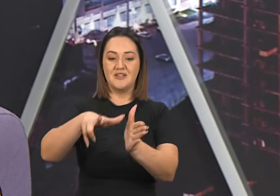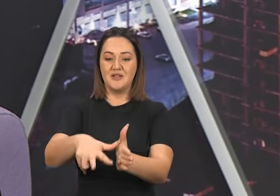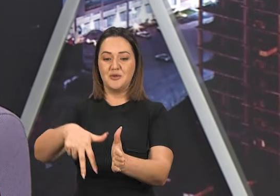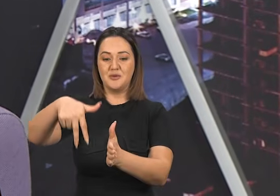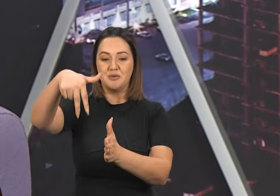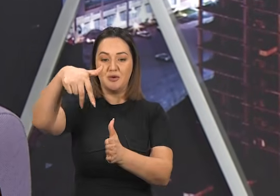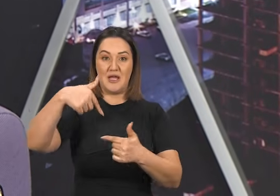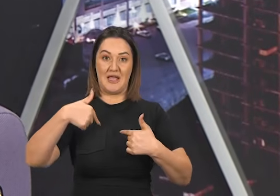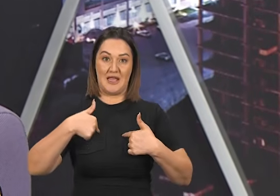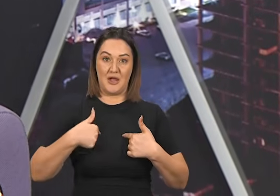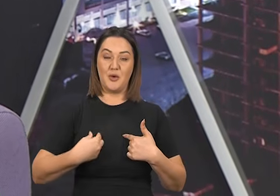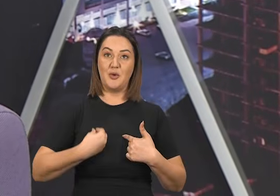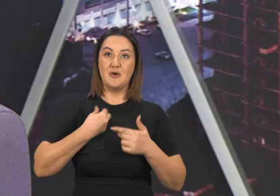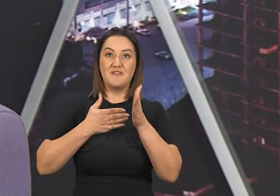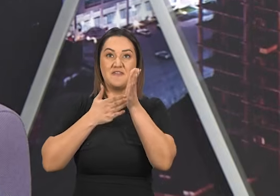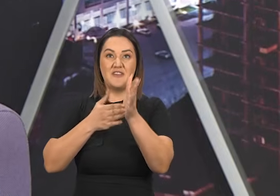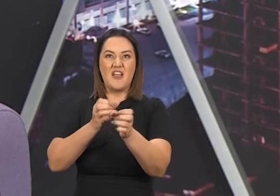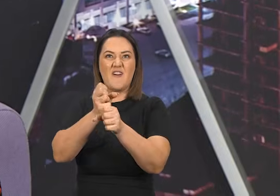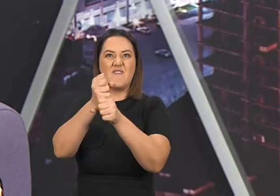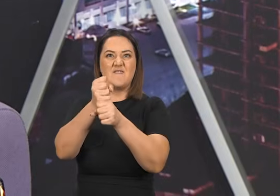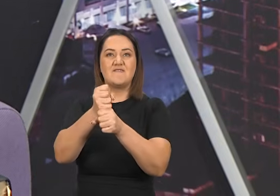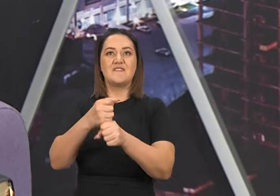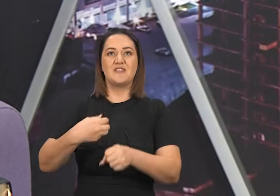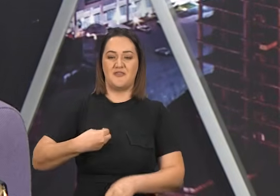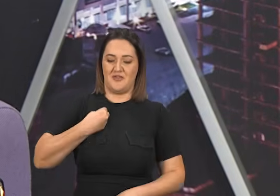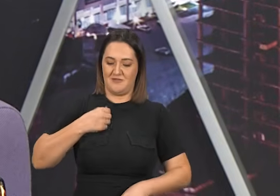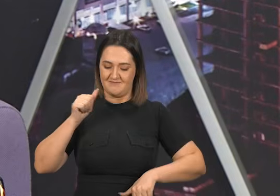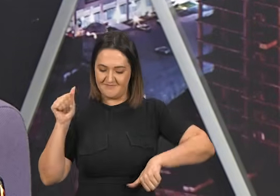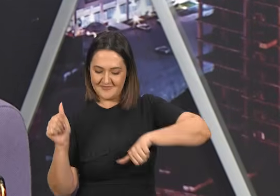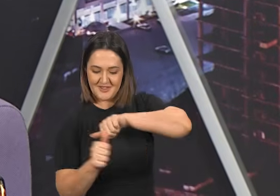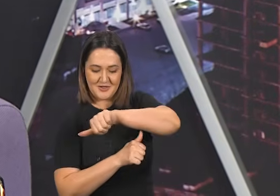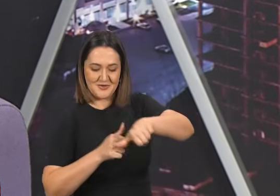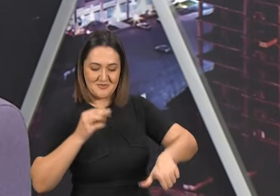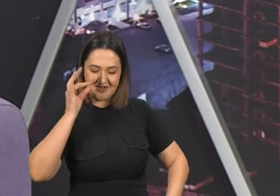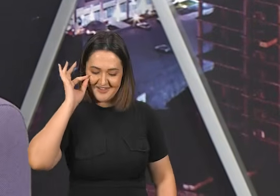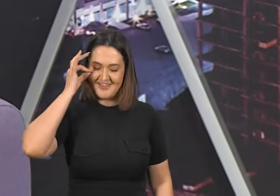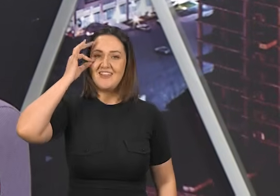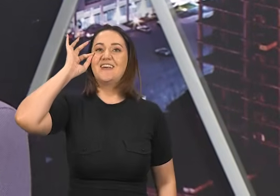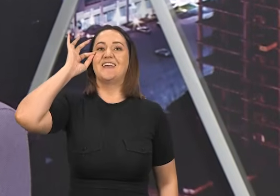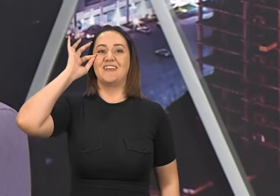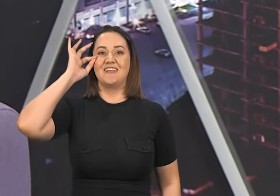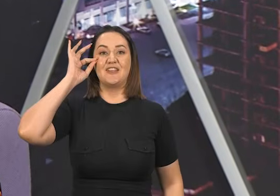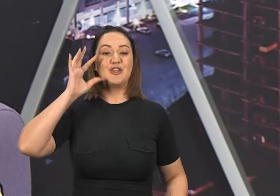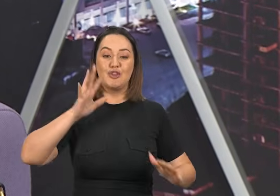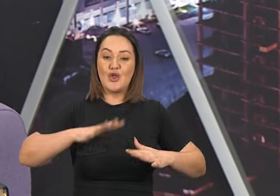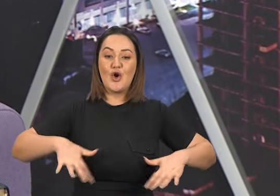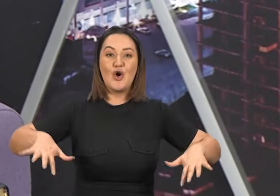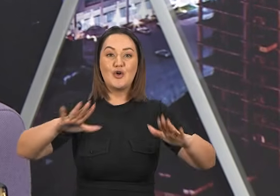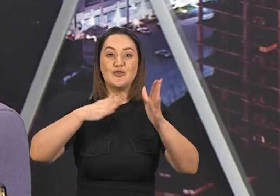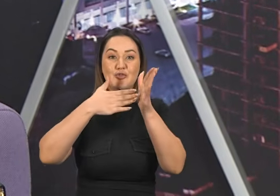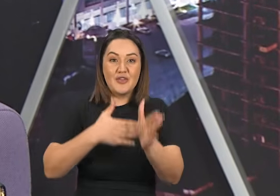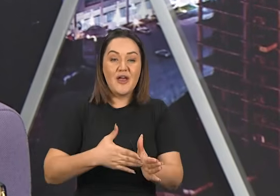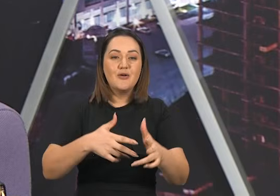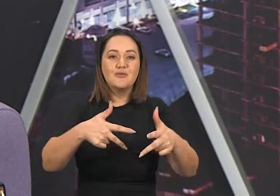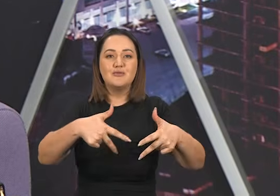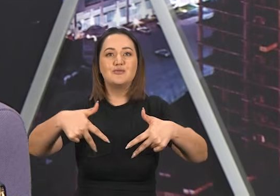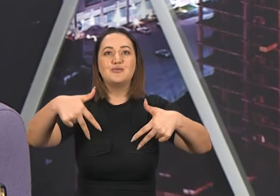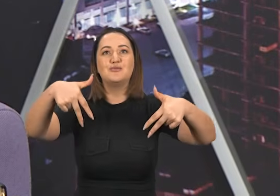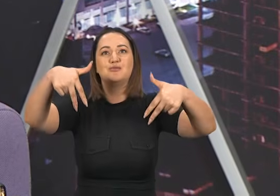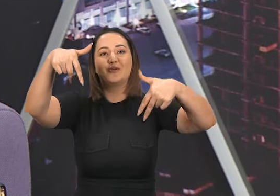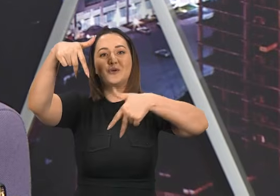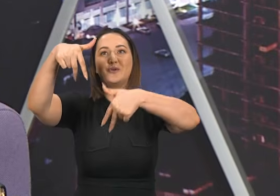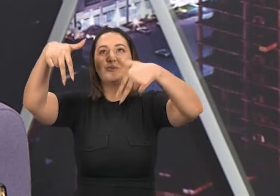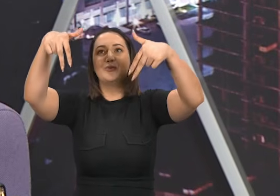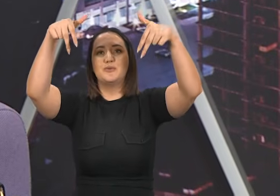os vivos que estiverem em Cristo, e todos os fiéis serão levados para o reino dos céus. Oh, que